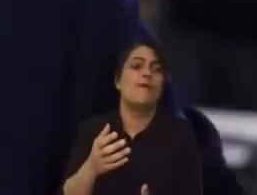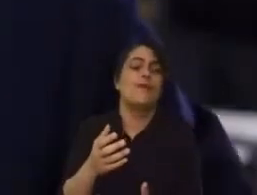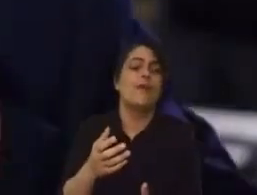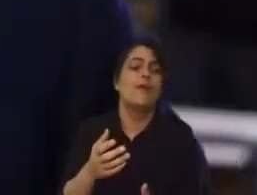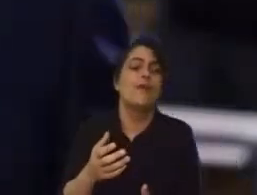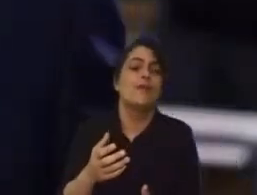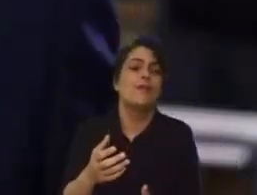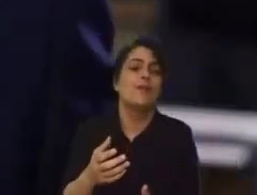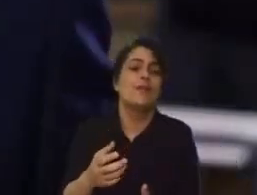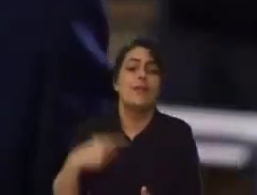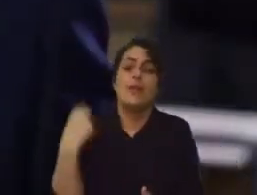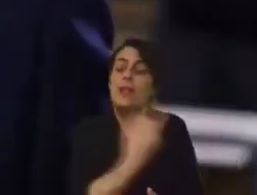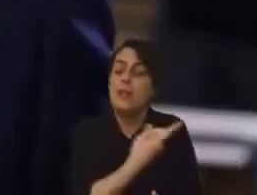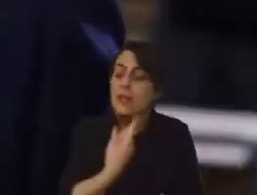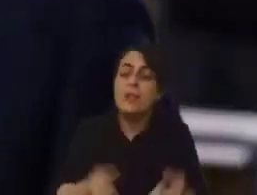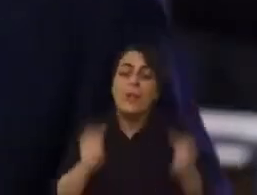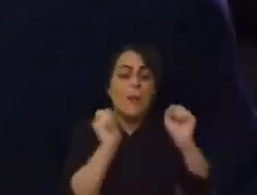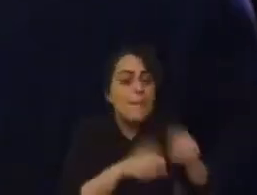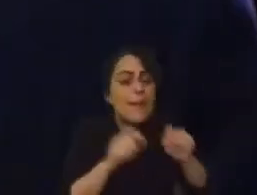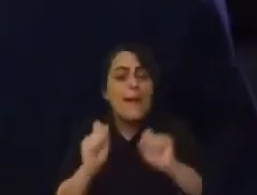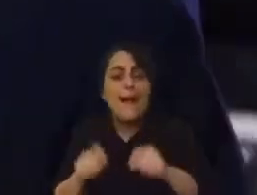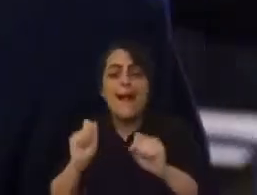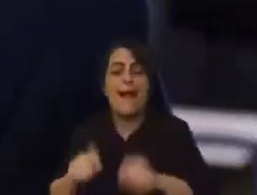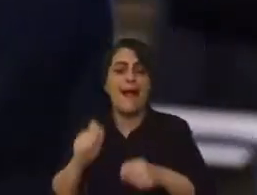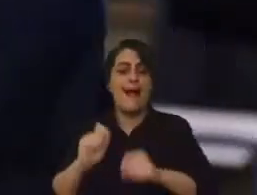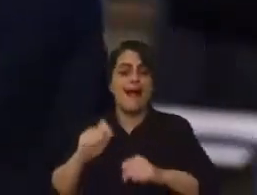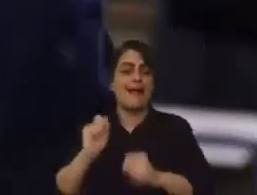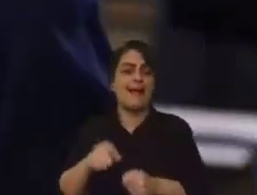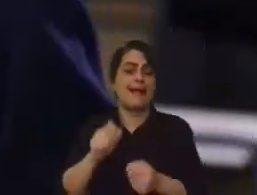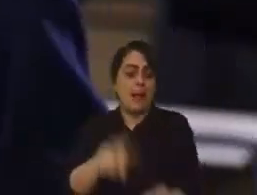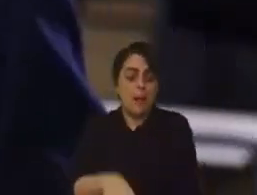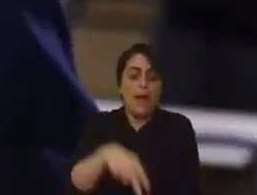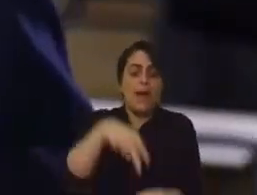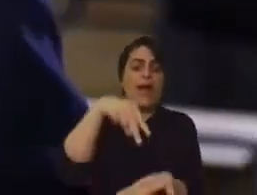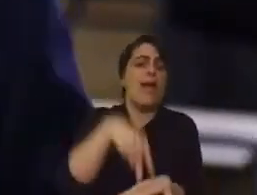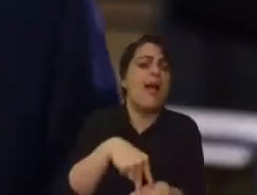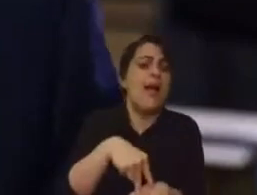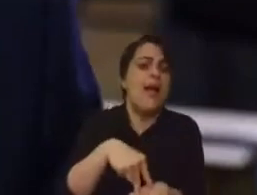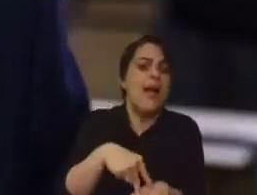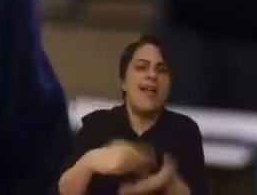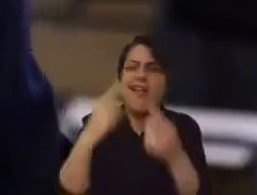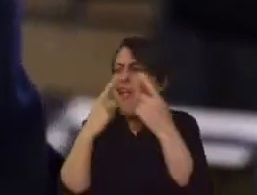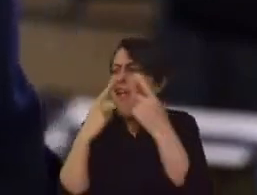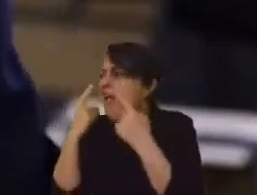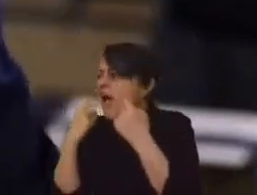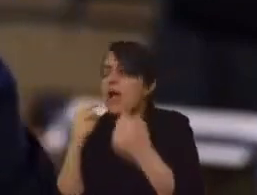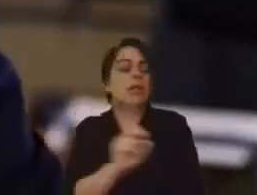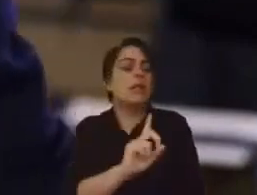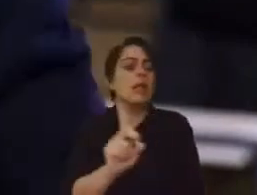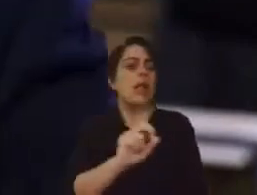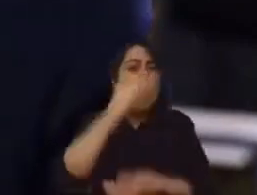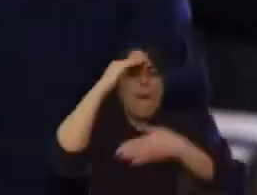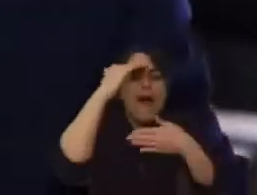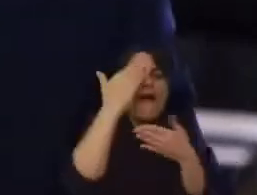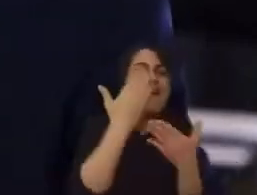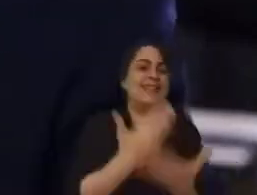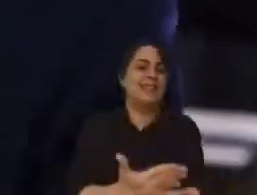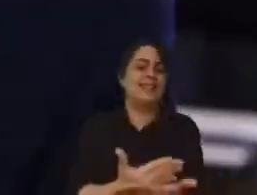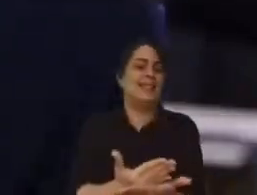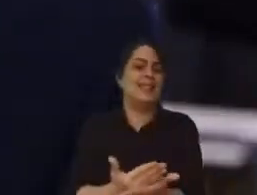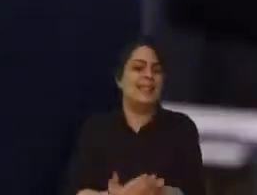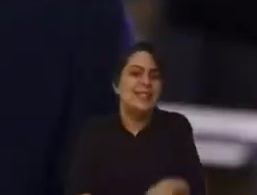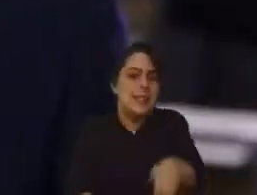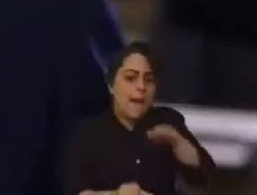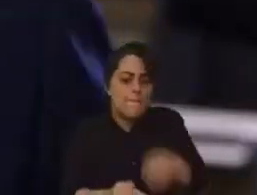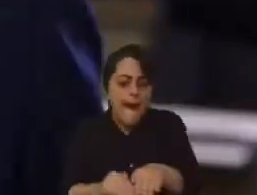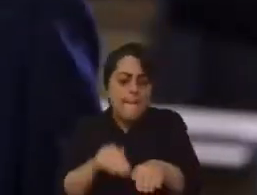cada um de nós levantar a cabeça e não ficar chorando o tempo ruim. Acreditar que cada passo vai construir a